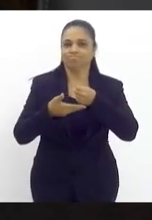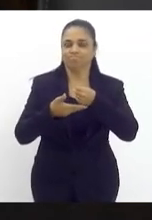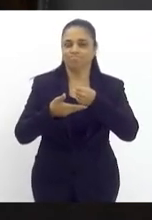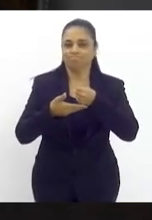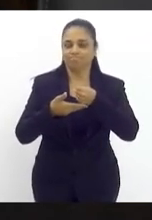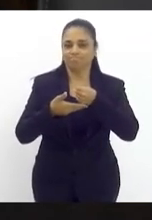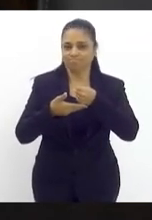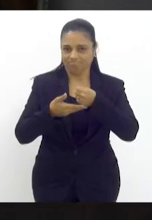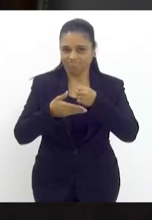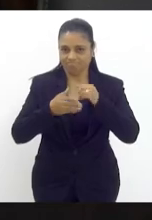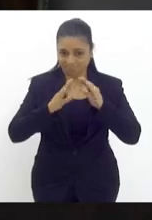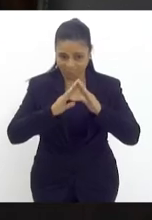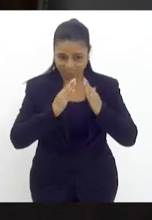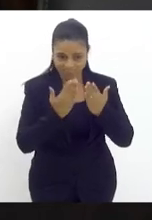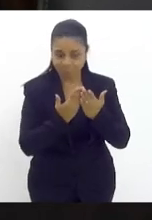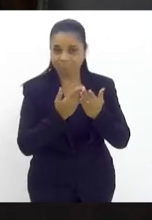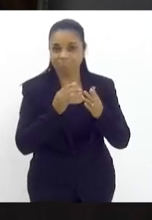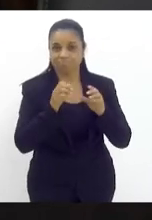de muitas escolas.